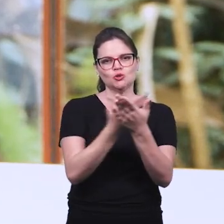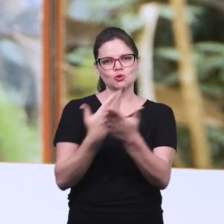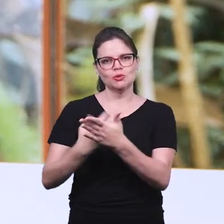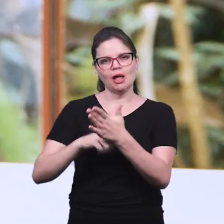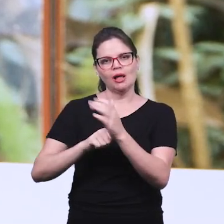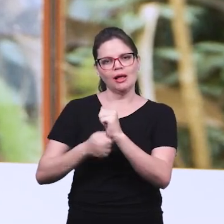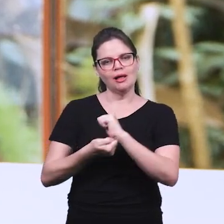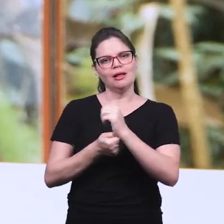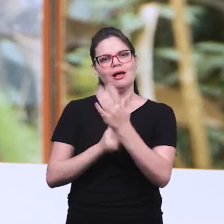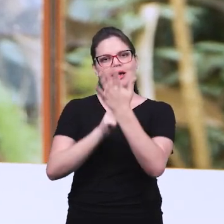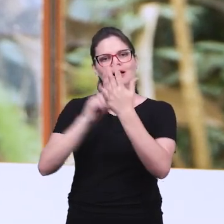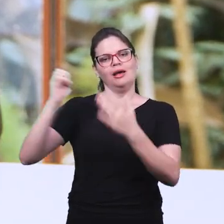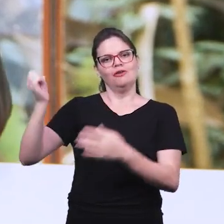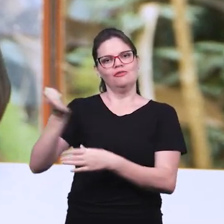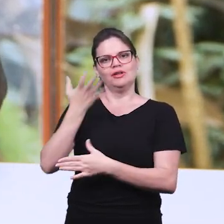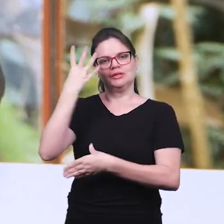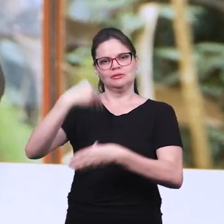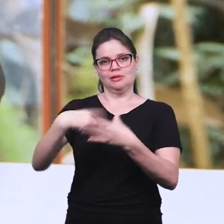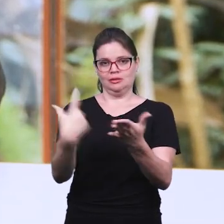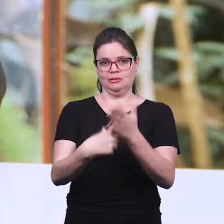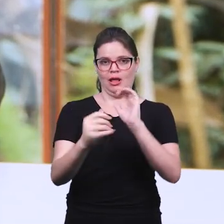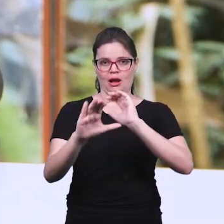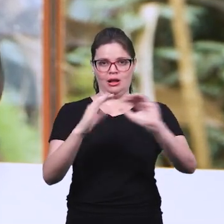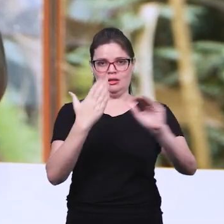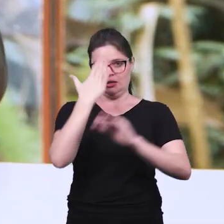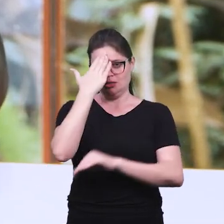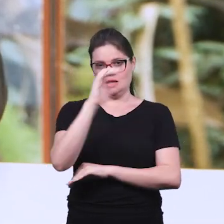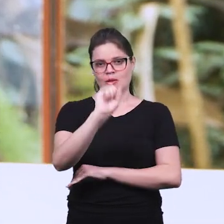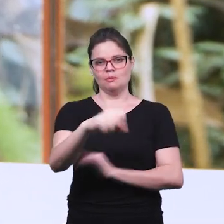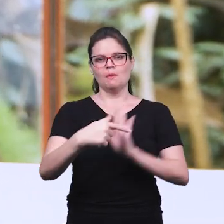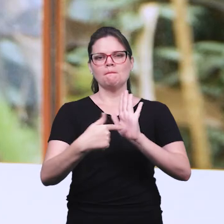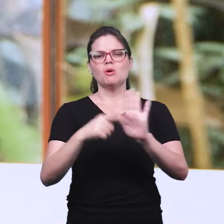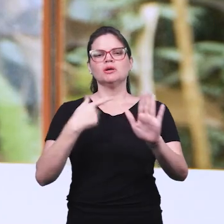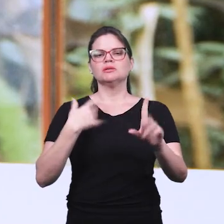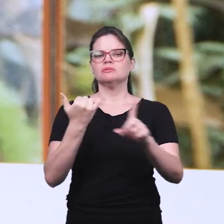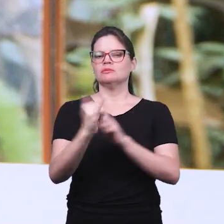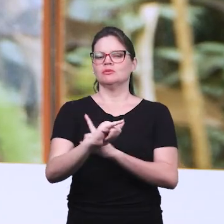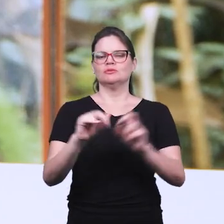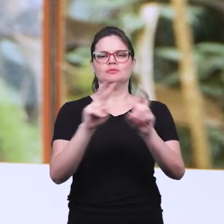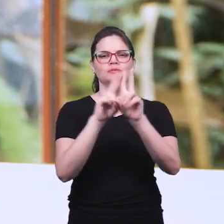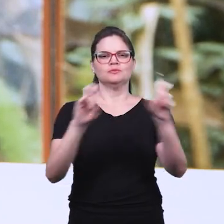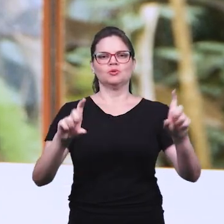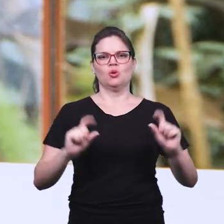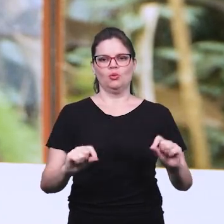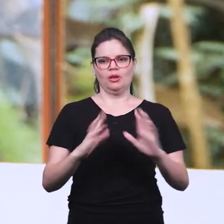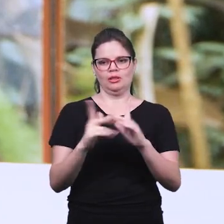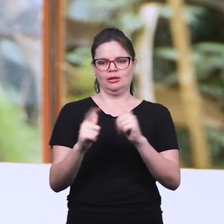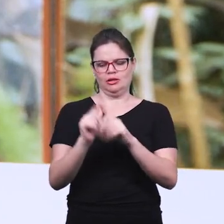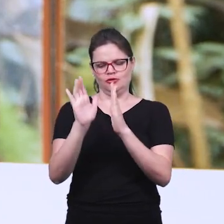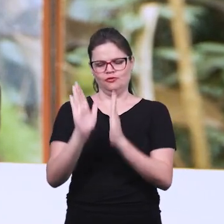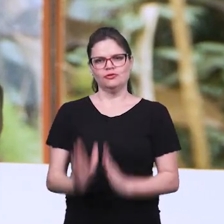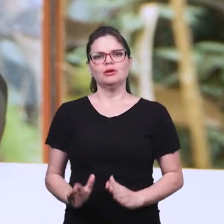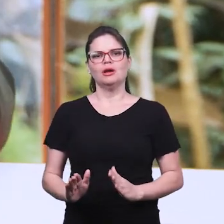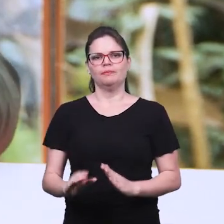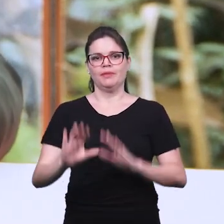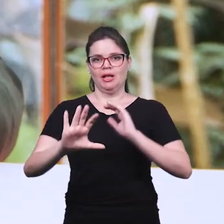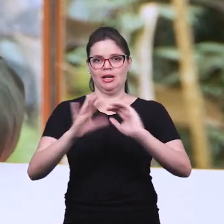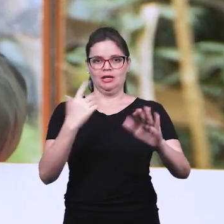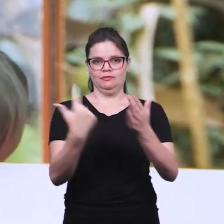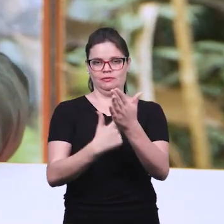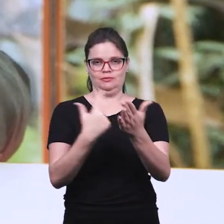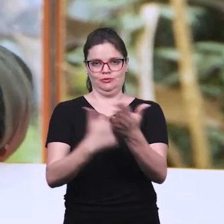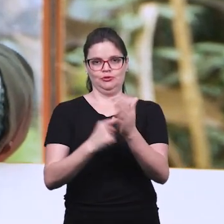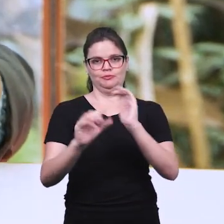mistérios da revelação que há em Cantares, há uma vasta profecia a respeito desta igreja. O livro de Cantares de